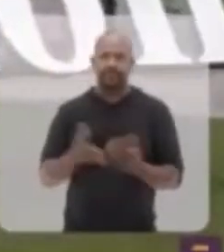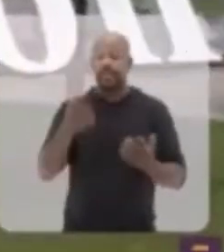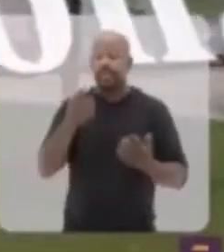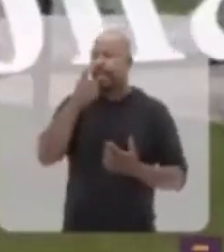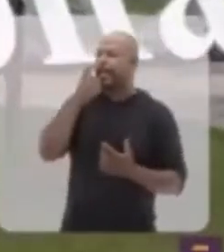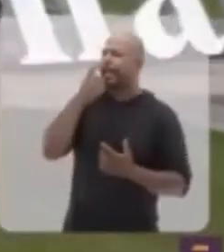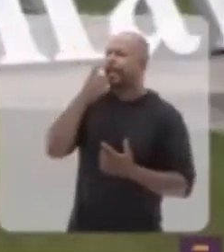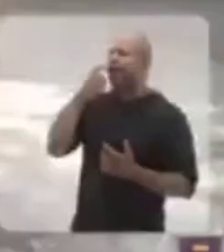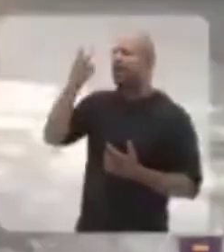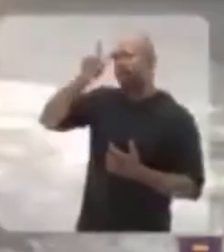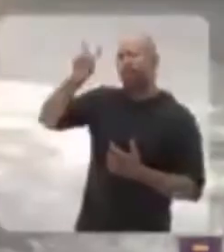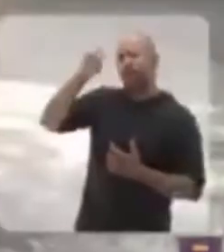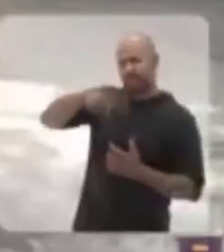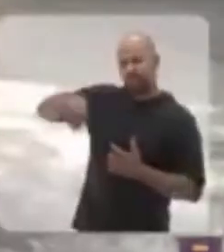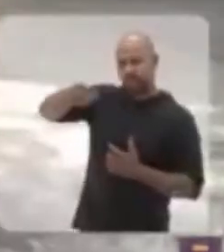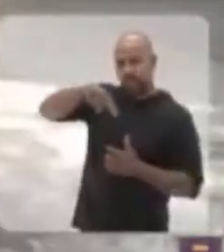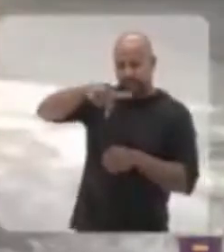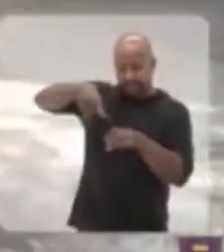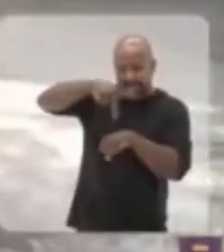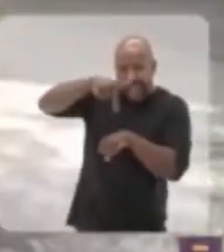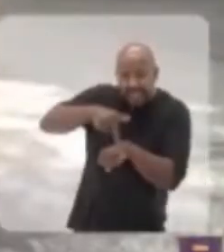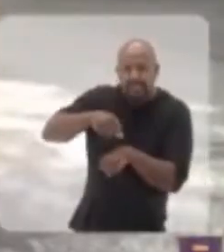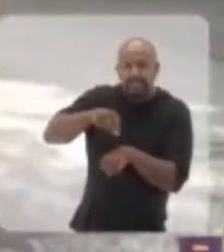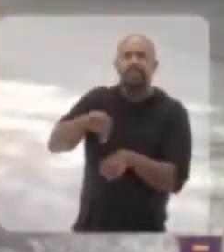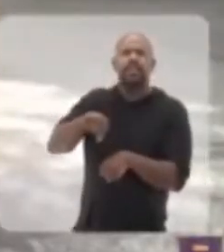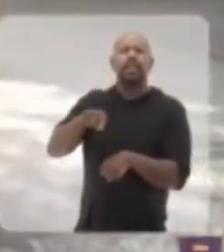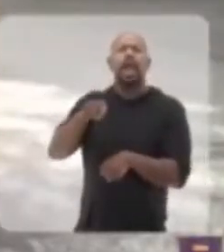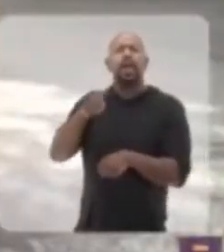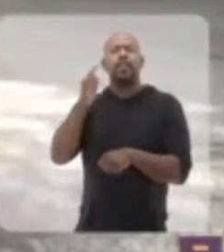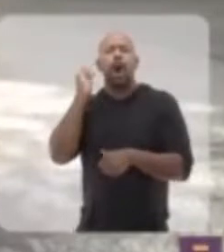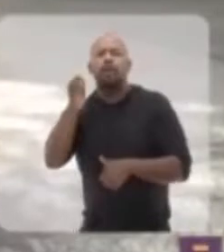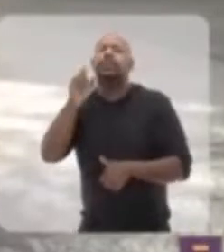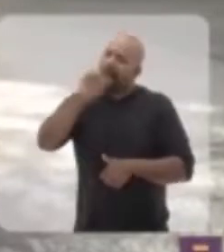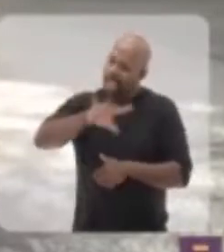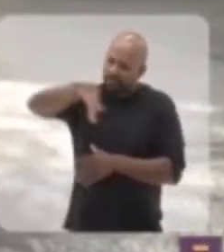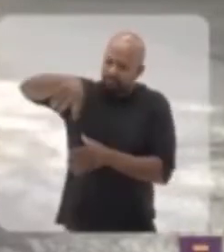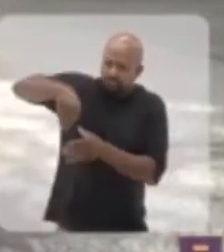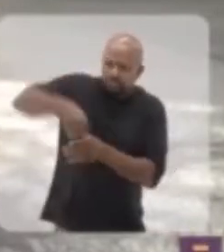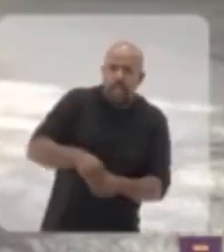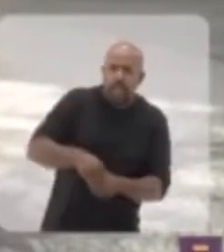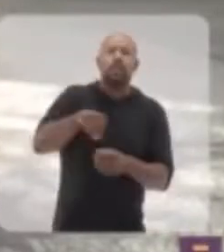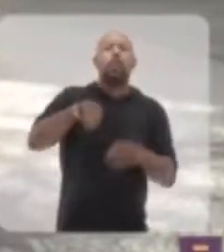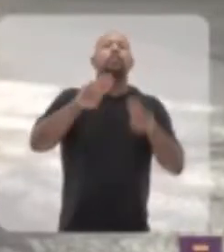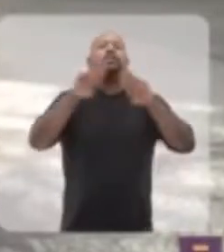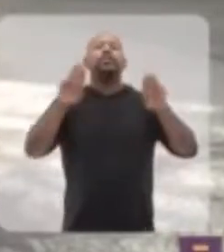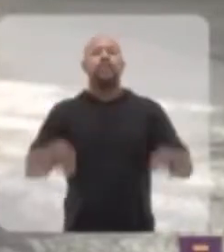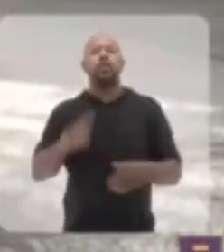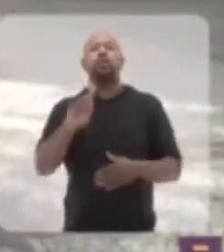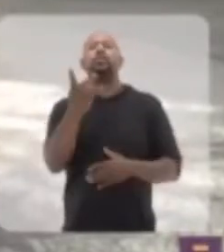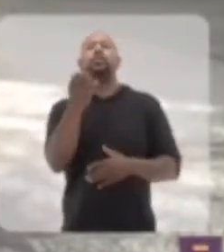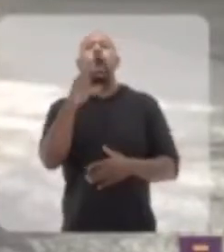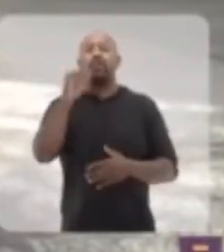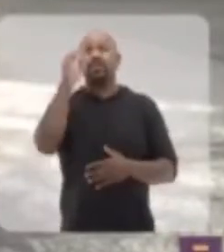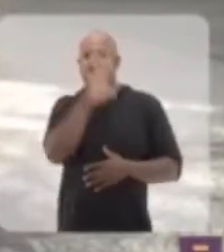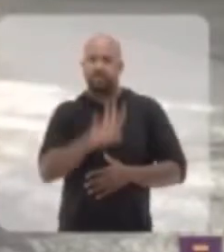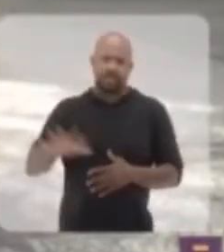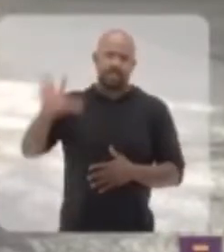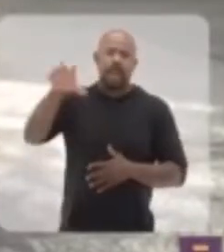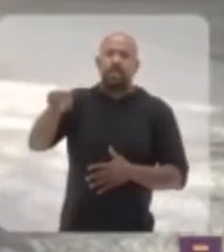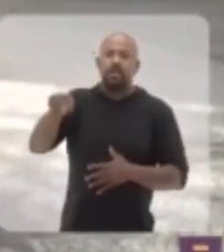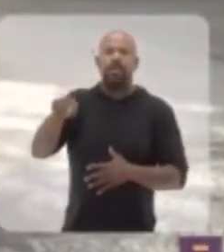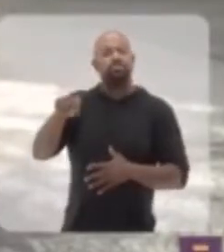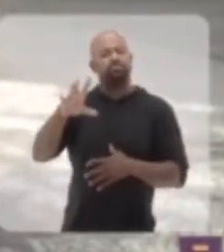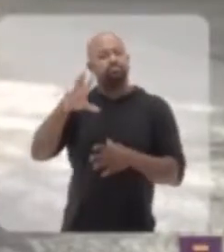Guardar a história do nosso país é o papel principal do Museu Histórico Nacional, que fica no centro do Rio de Janeiro. Uma enorme, uma